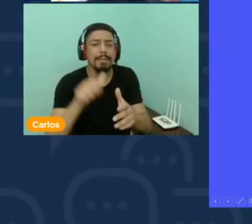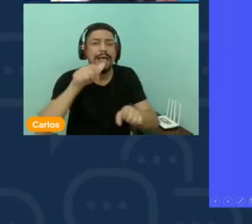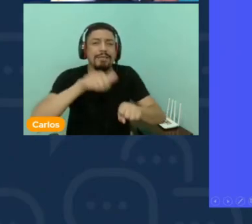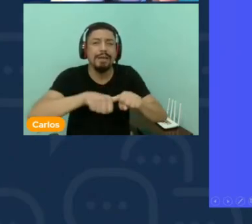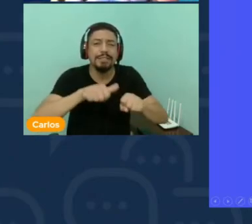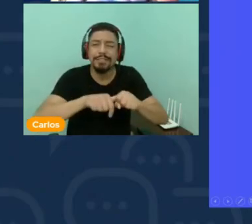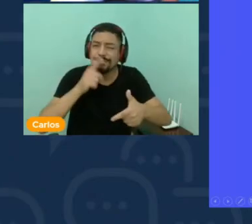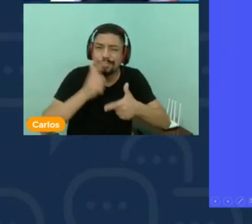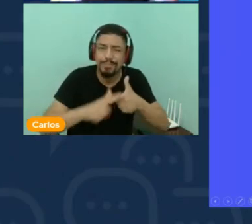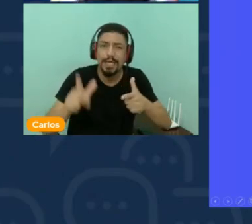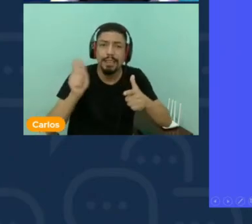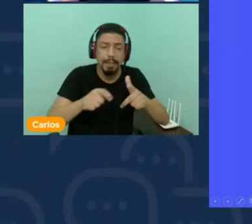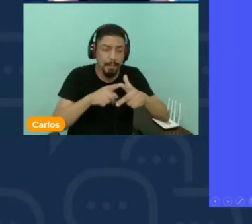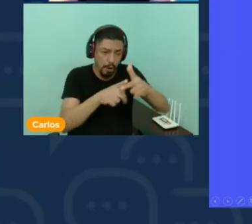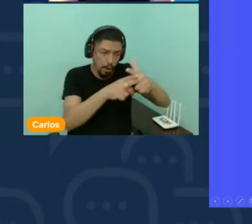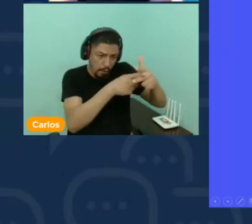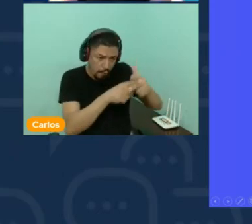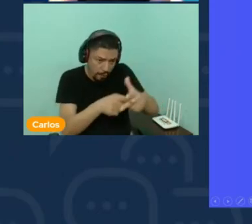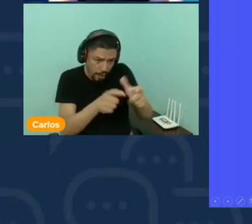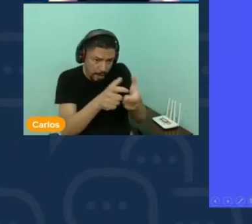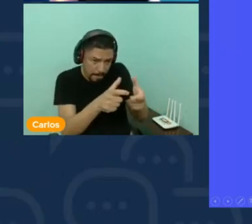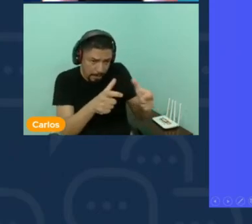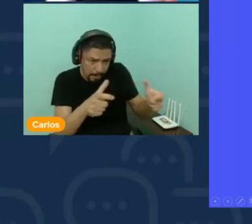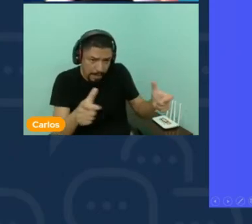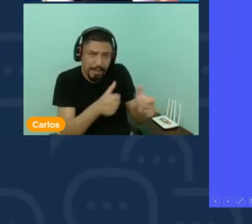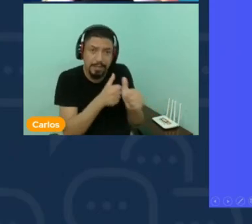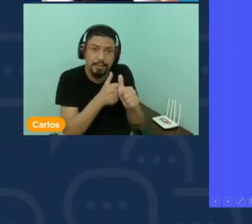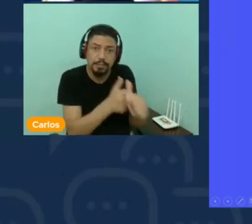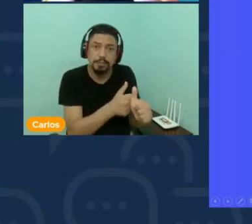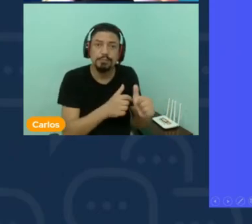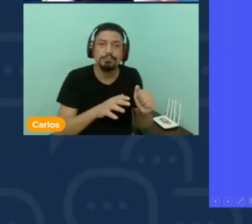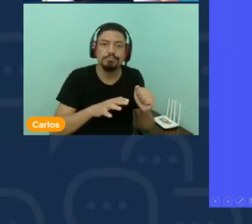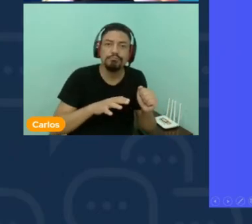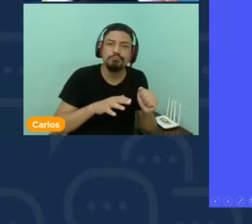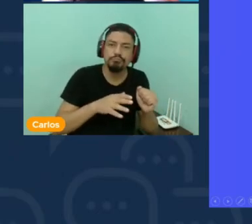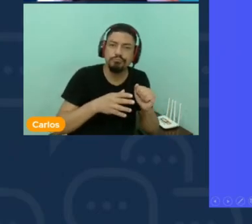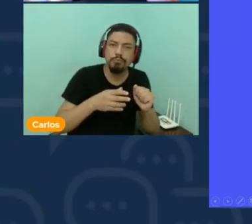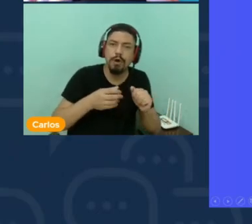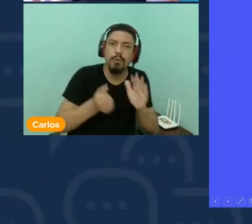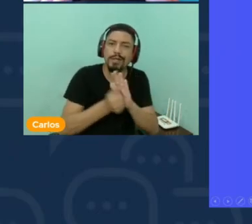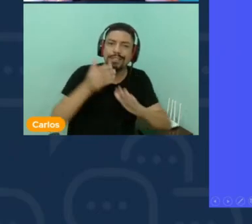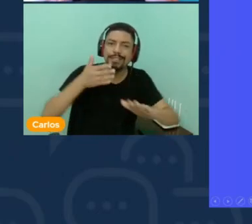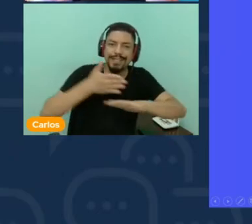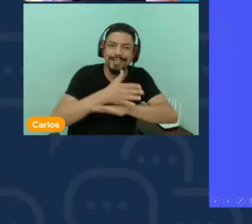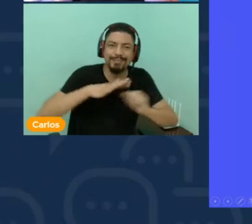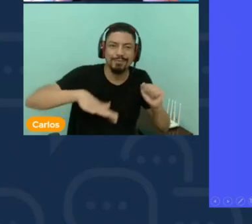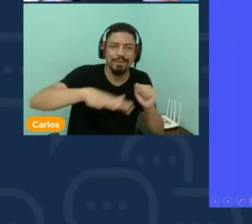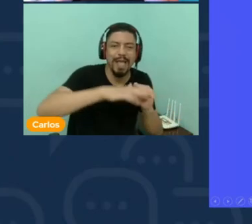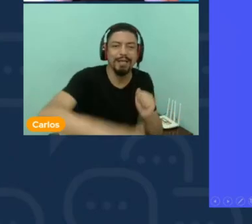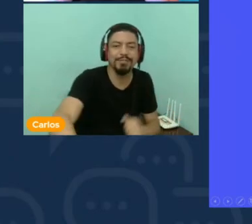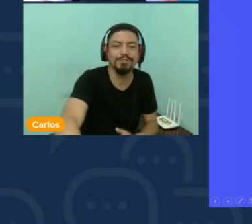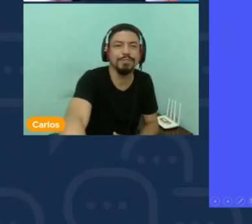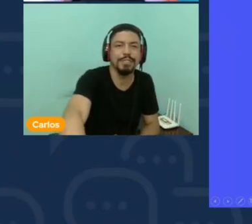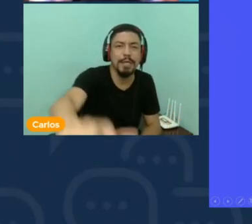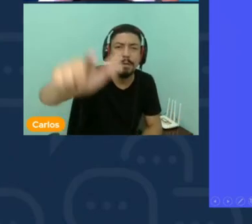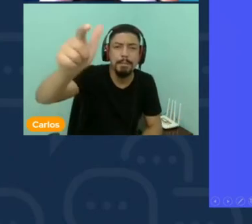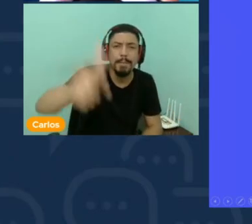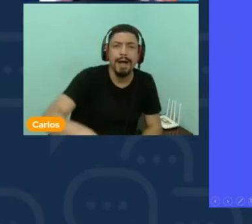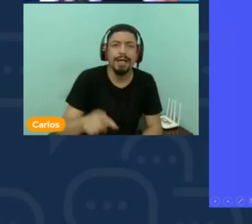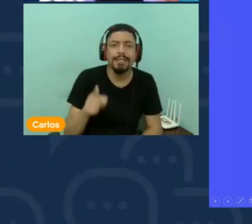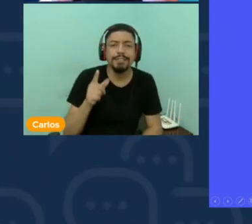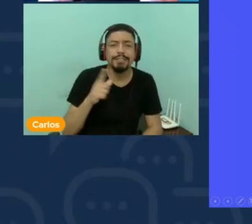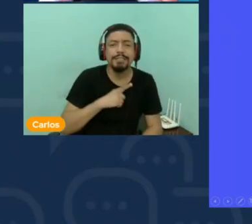posso configurar essa escalabilidade do meu ambiente. E eu posso trazer Aqui achei, justamente ó.